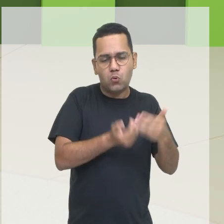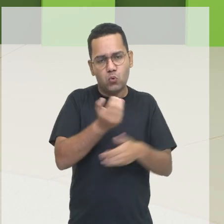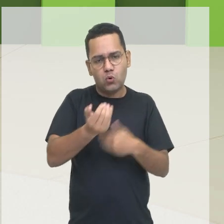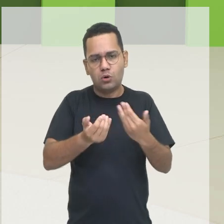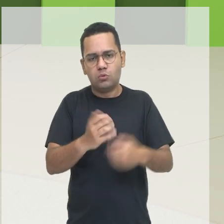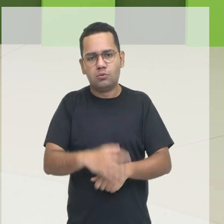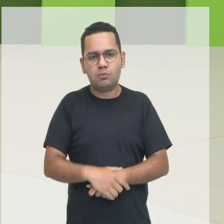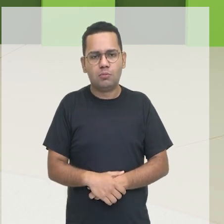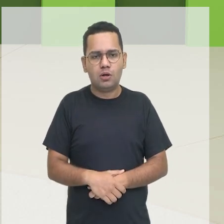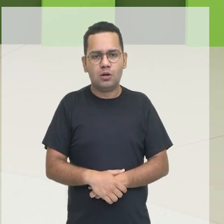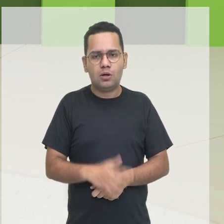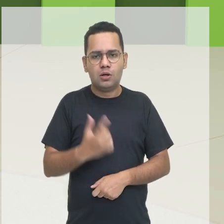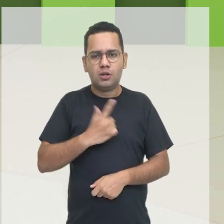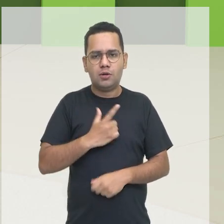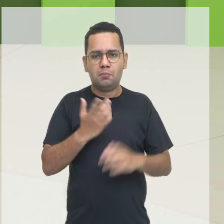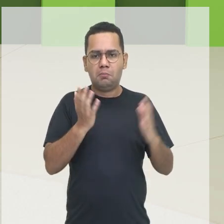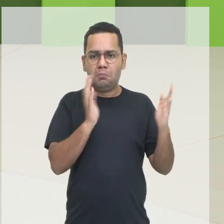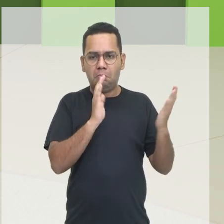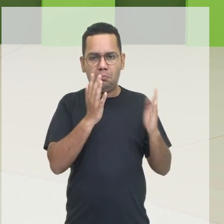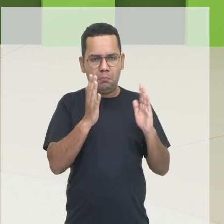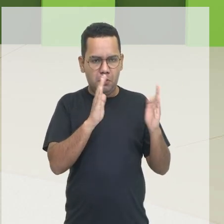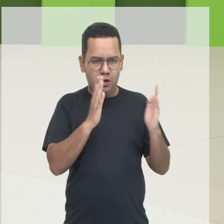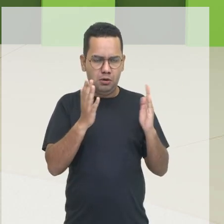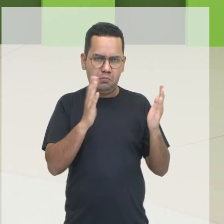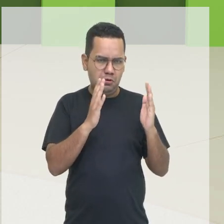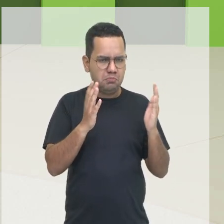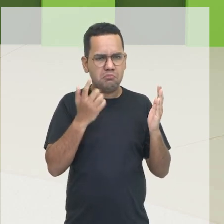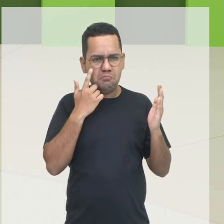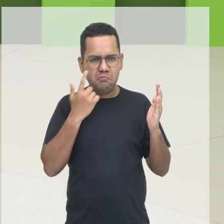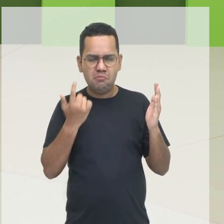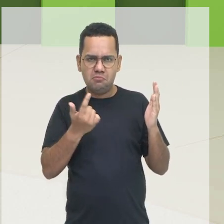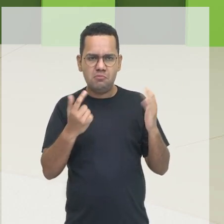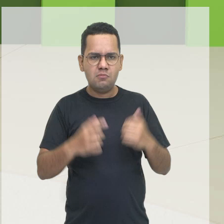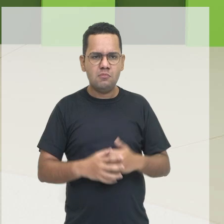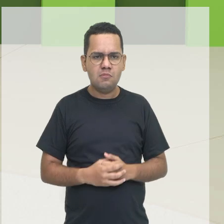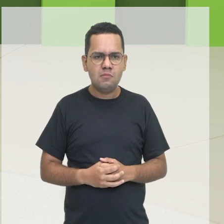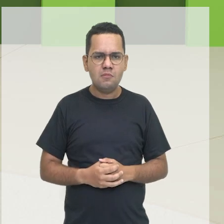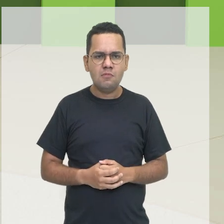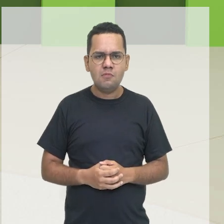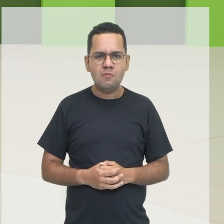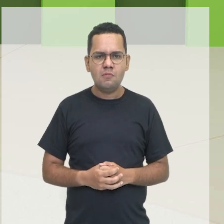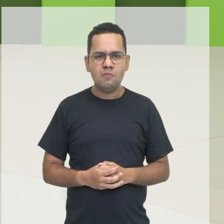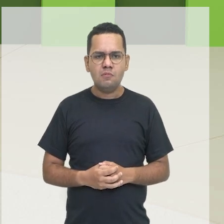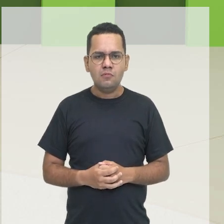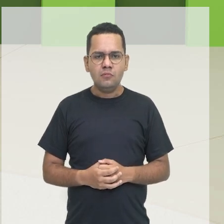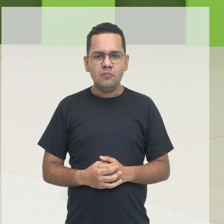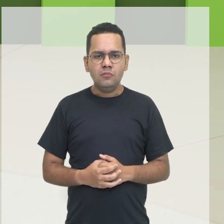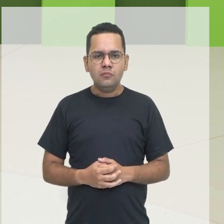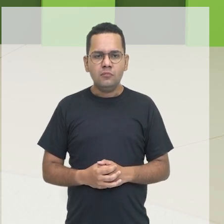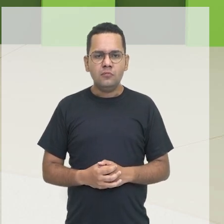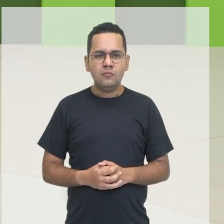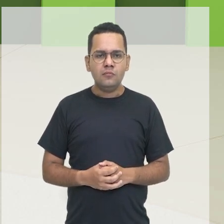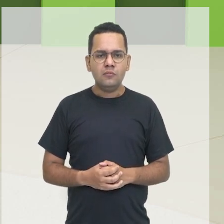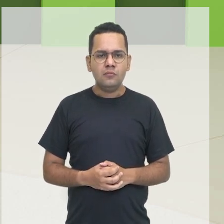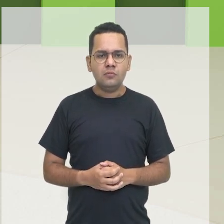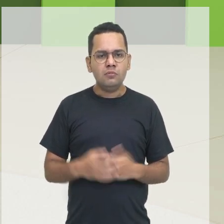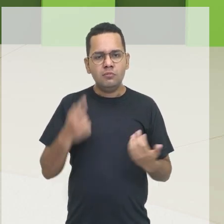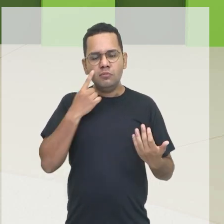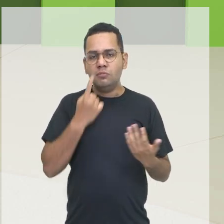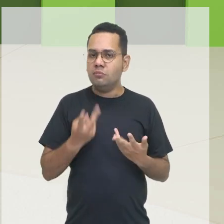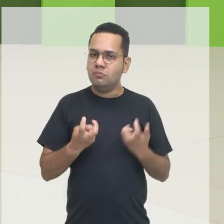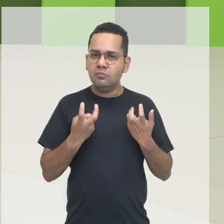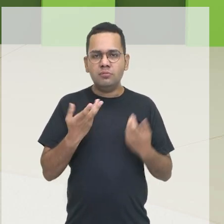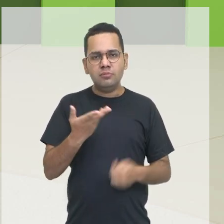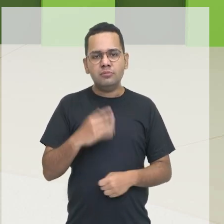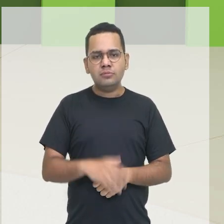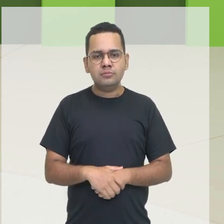eles viveram pelo mesmo tempo, né? Então eles coexistiram e é mais uma evidência da evolução, né?